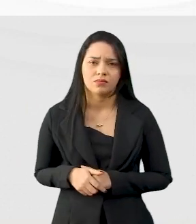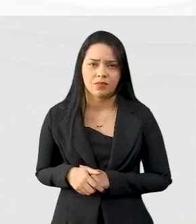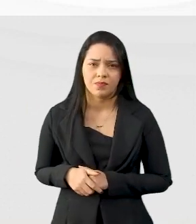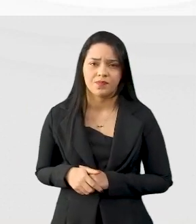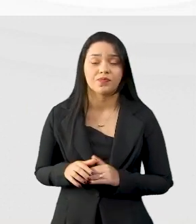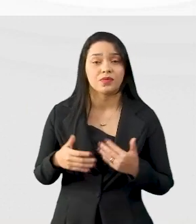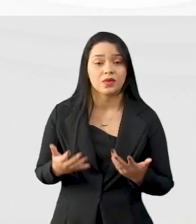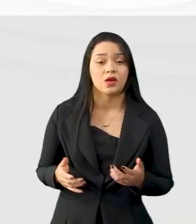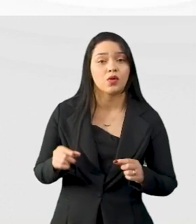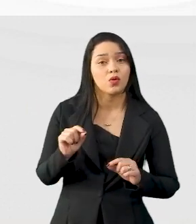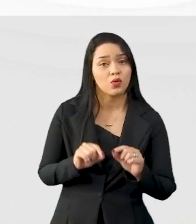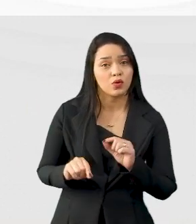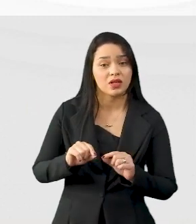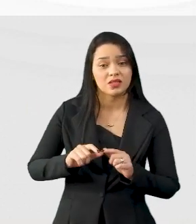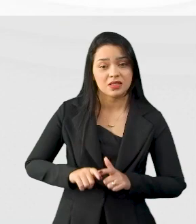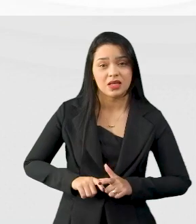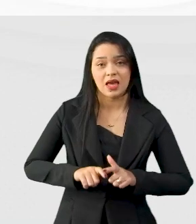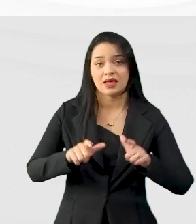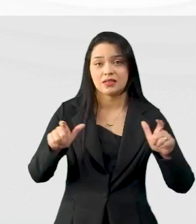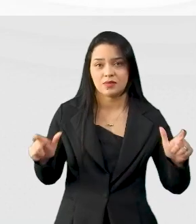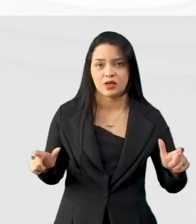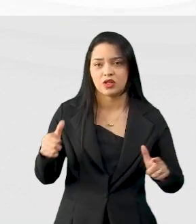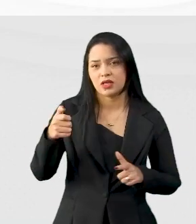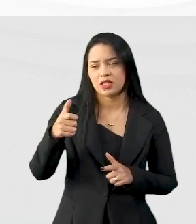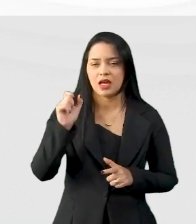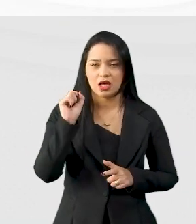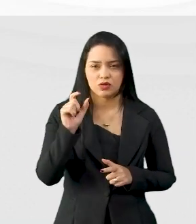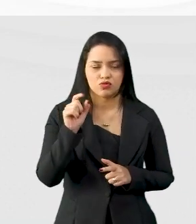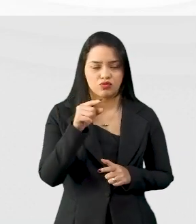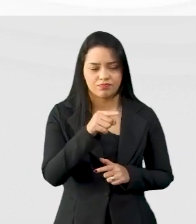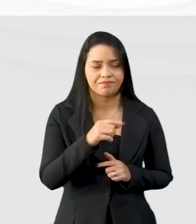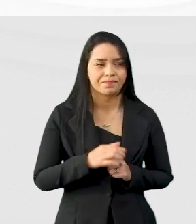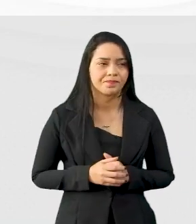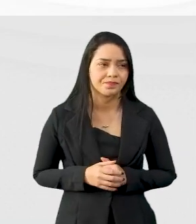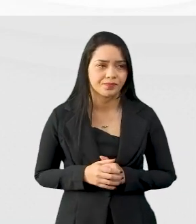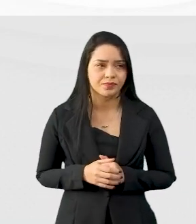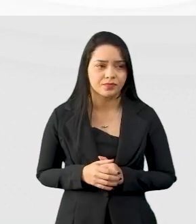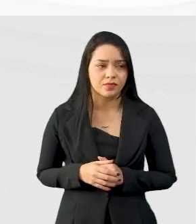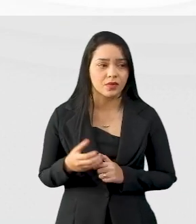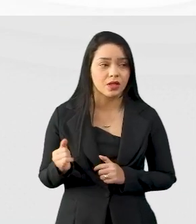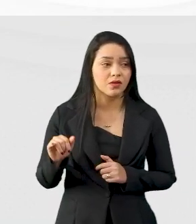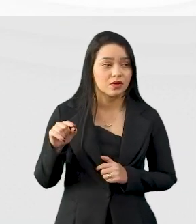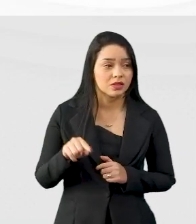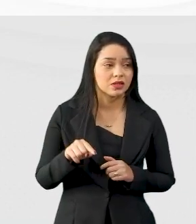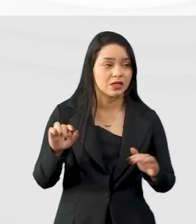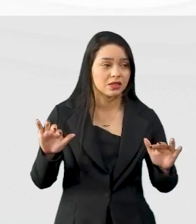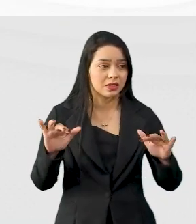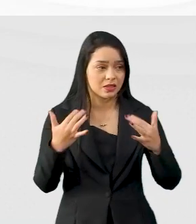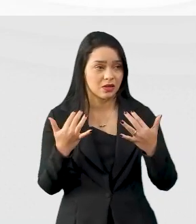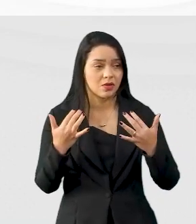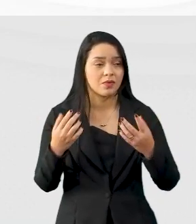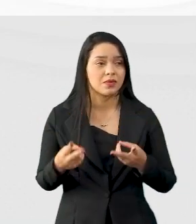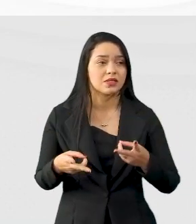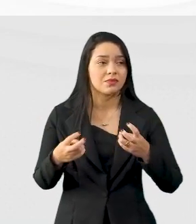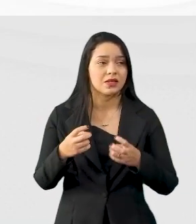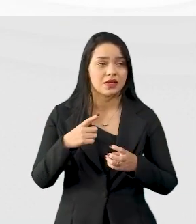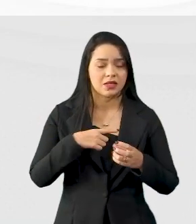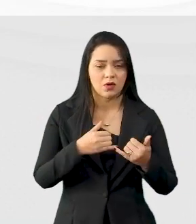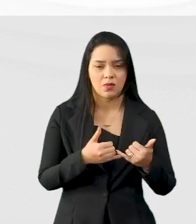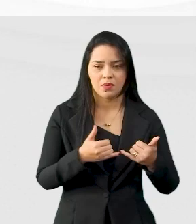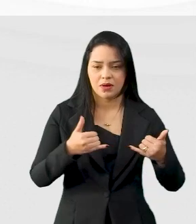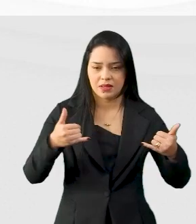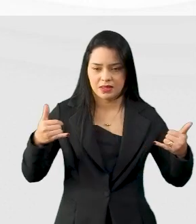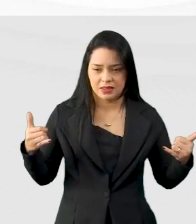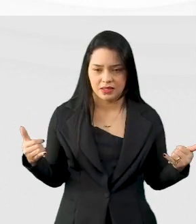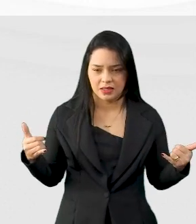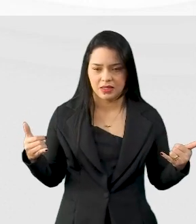brasileiro, ele se expande. Eu vou pegar até a canetinha azul bem aqui, tá? Se você prestar bem atenção, você vai perceber que tem uma linhazinha bem aqui, claro